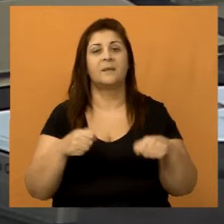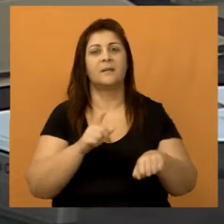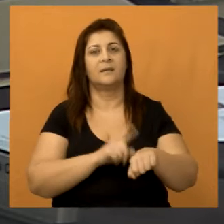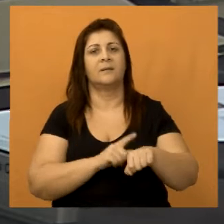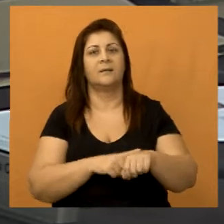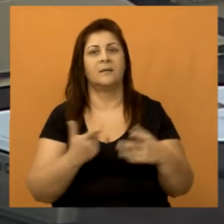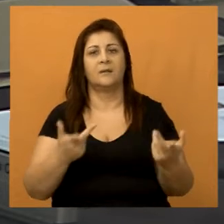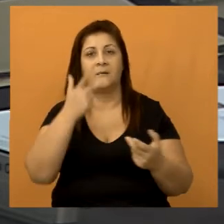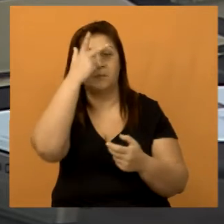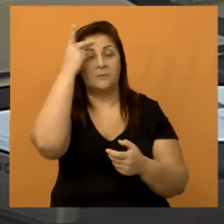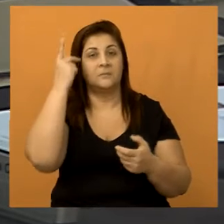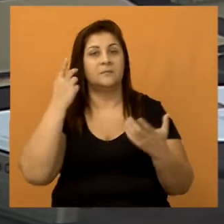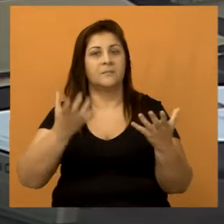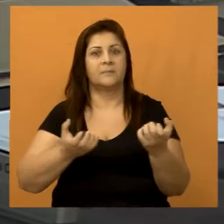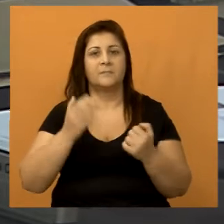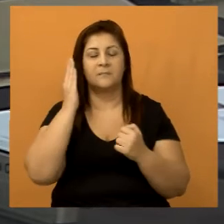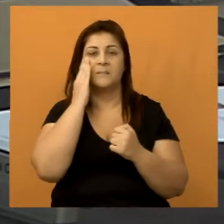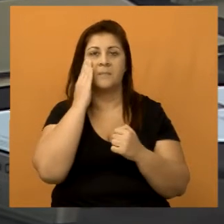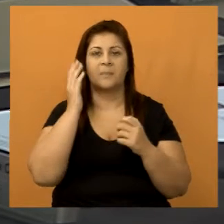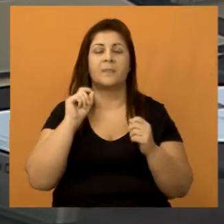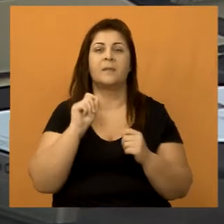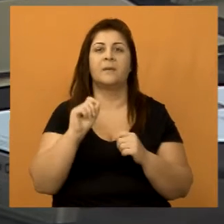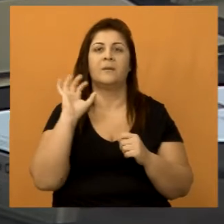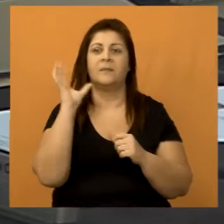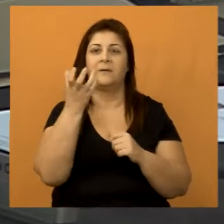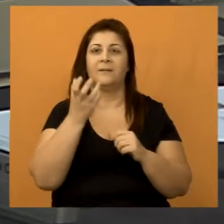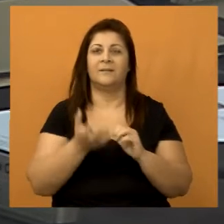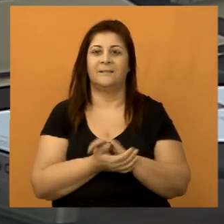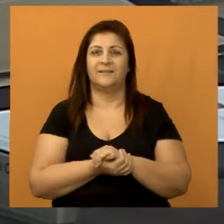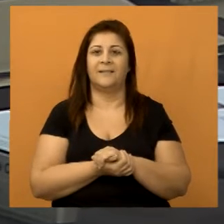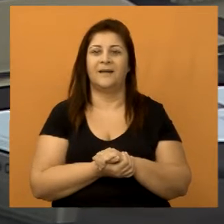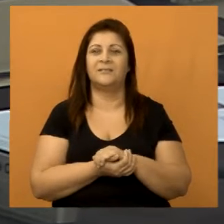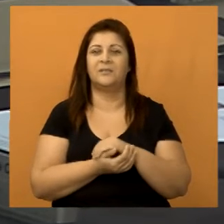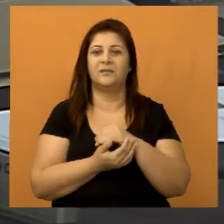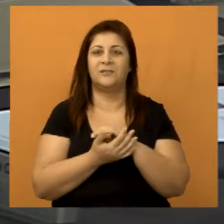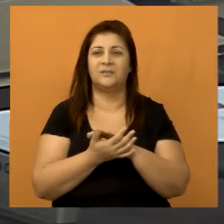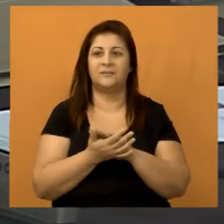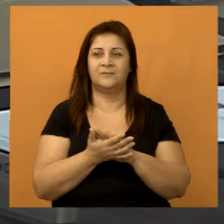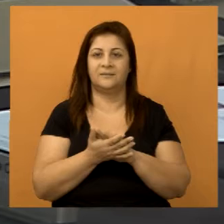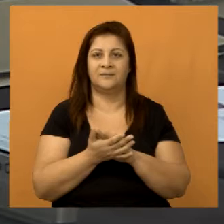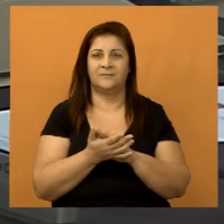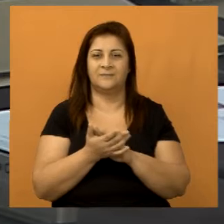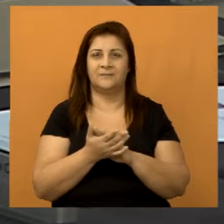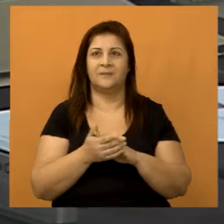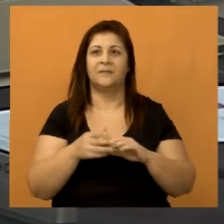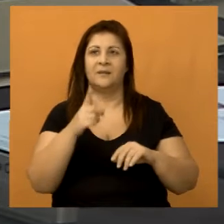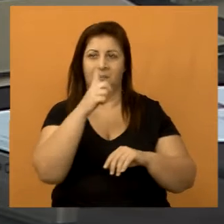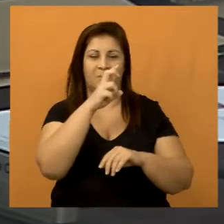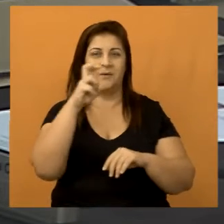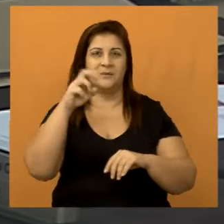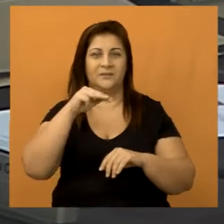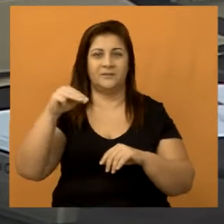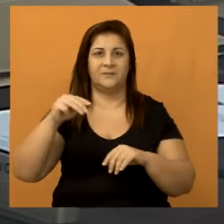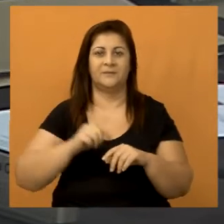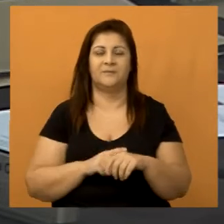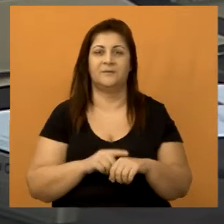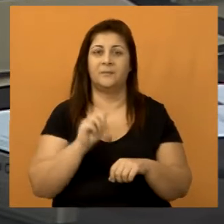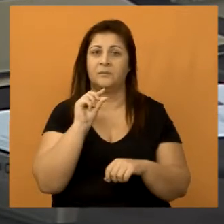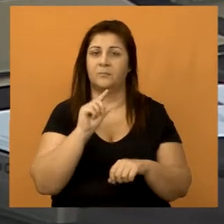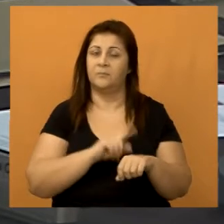O pessoal quer saber realmente o que aconteceu. Então, eu acredito que 15 minutos é muito pouco.